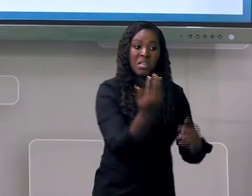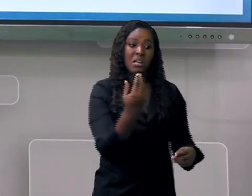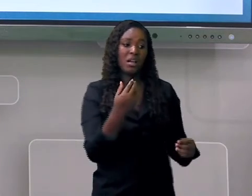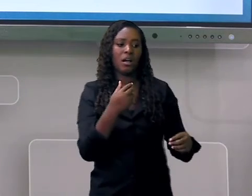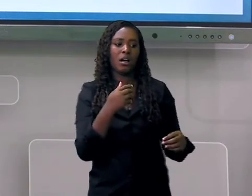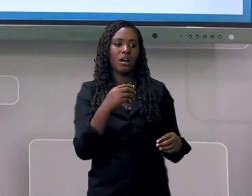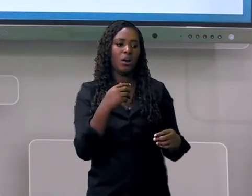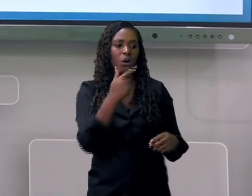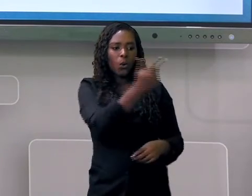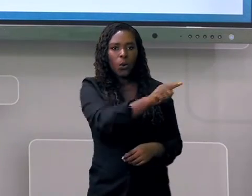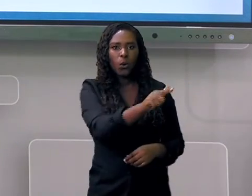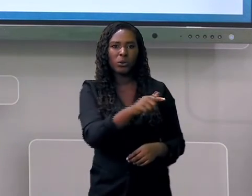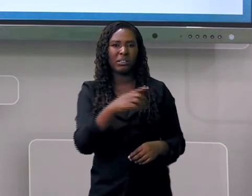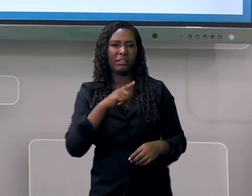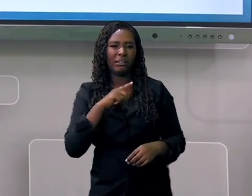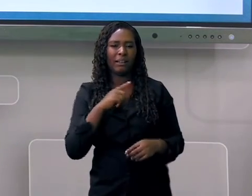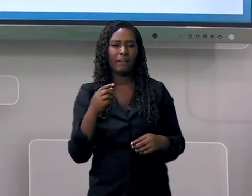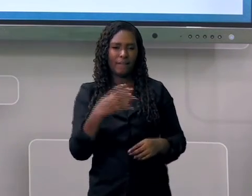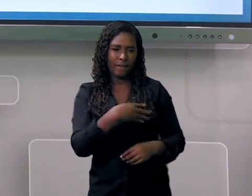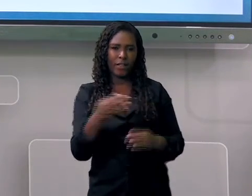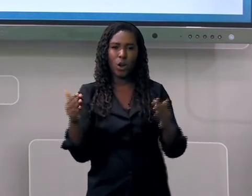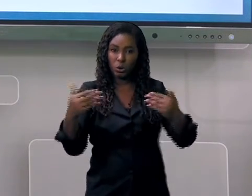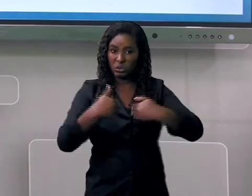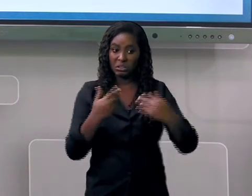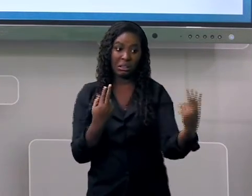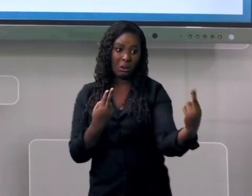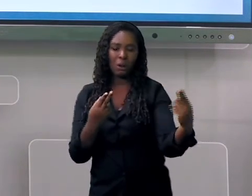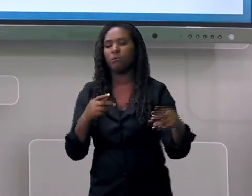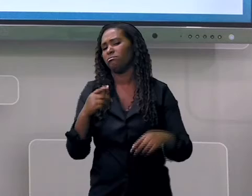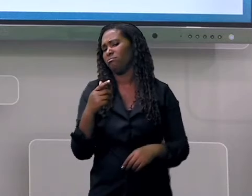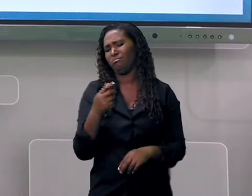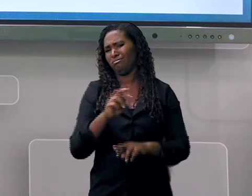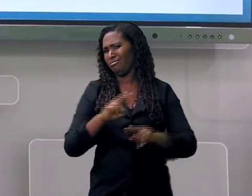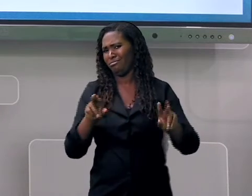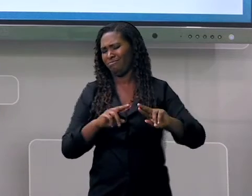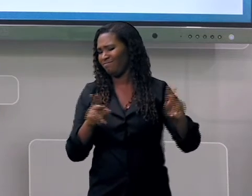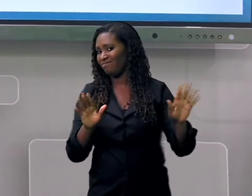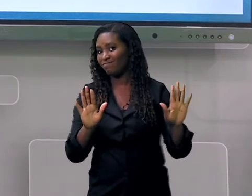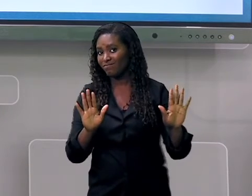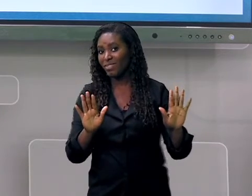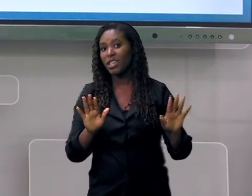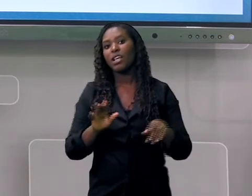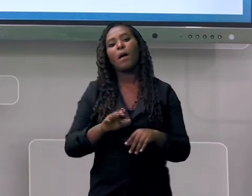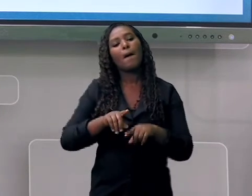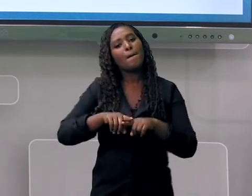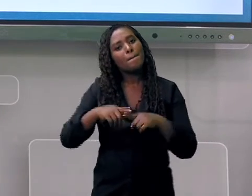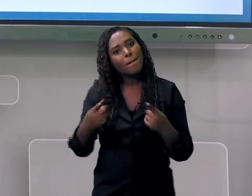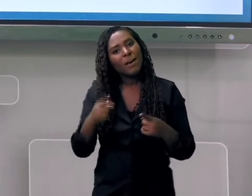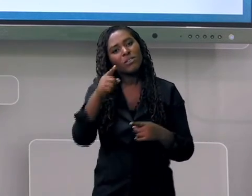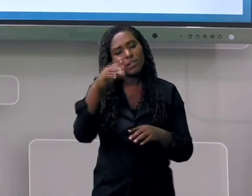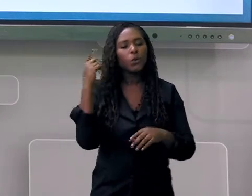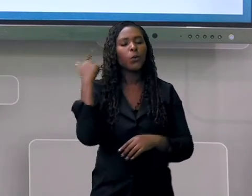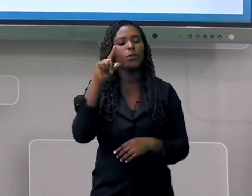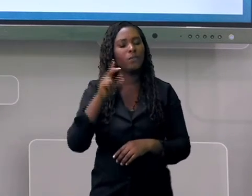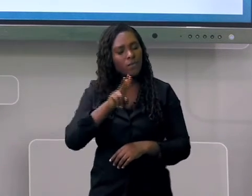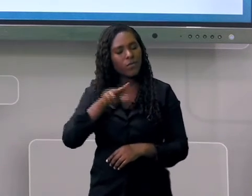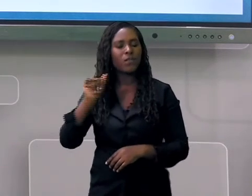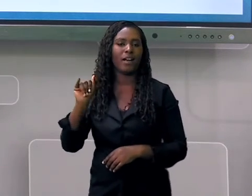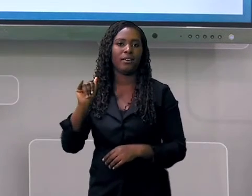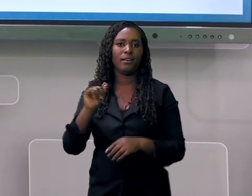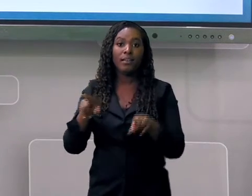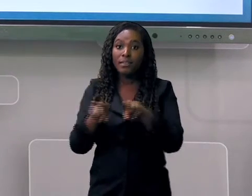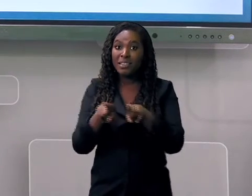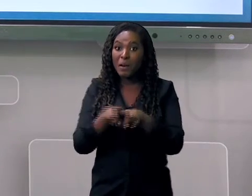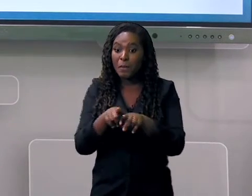individualidades, sejam nas dificuldades ou nas habilidades. Uma outra dica, ofereça muito amor e carinho.